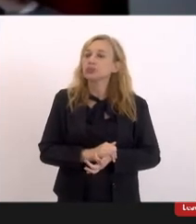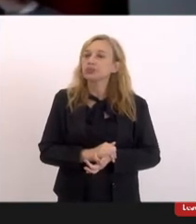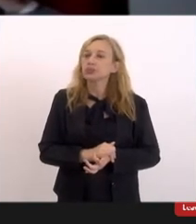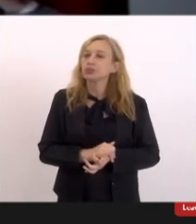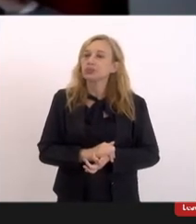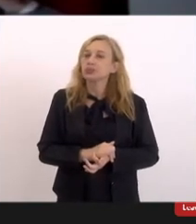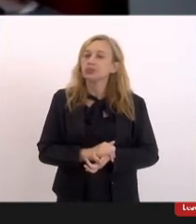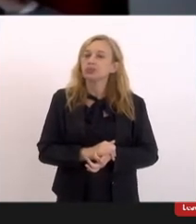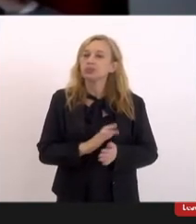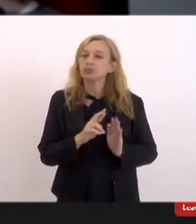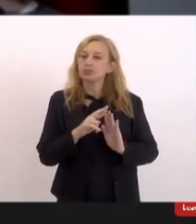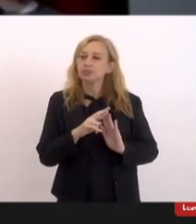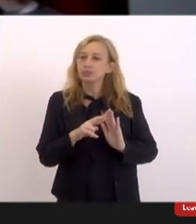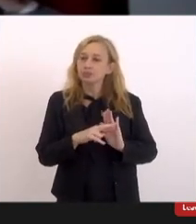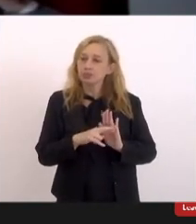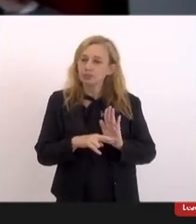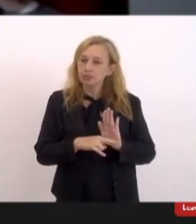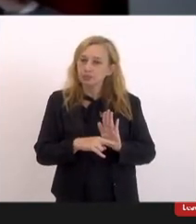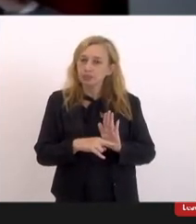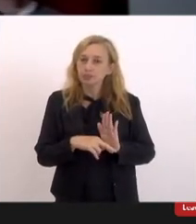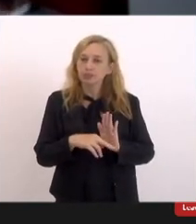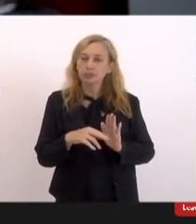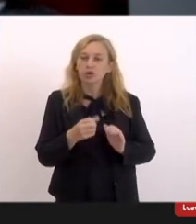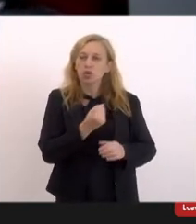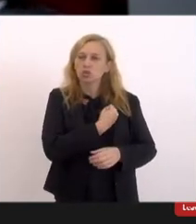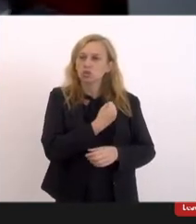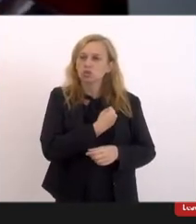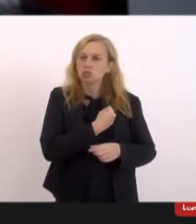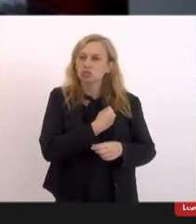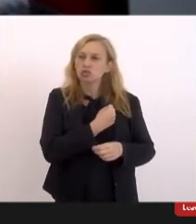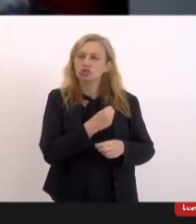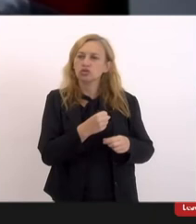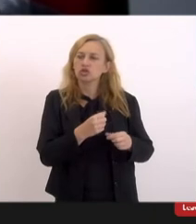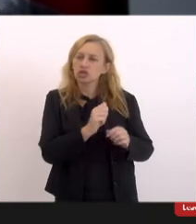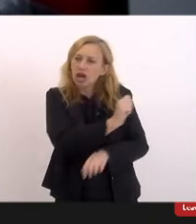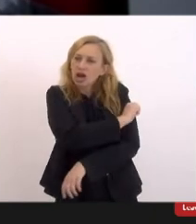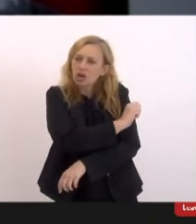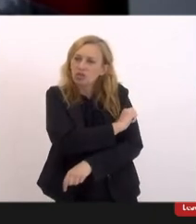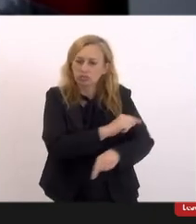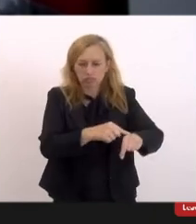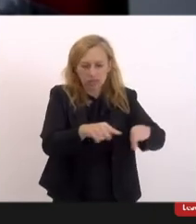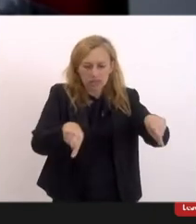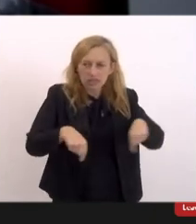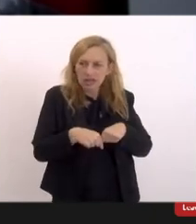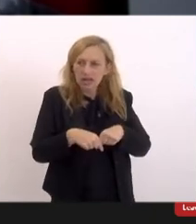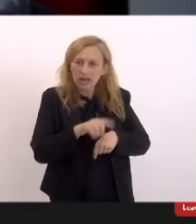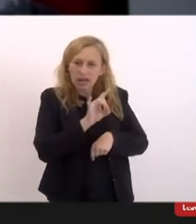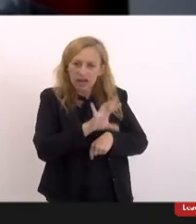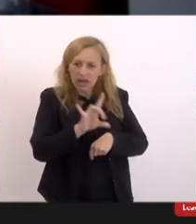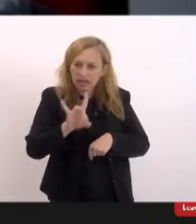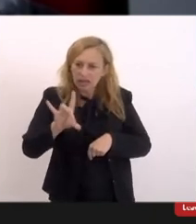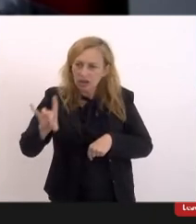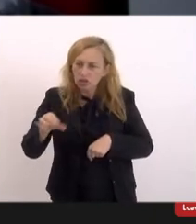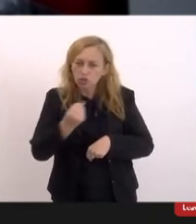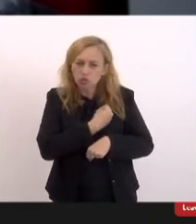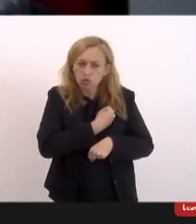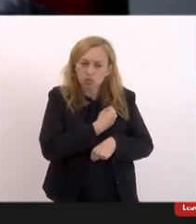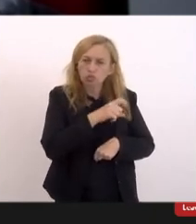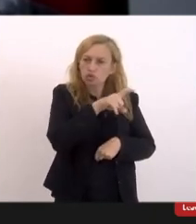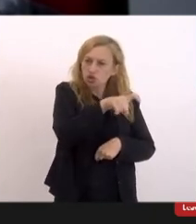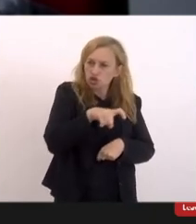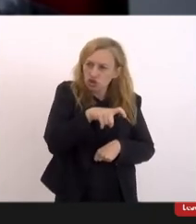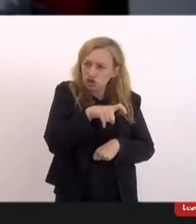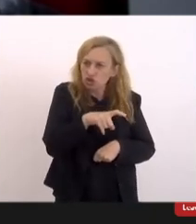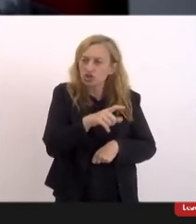um regramento para a composição das turmas, né? As turmas, cada turma comporta um número X de